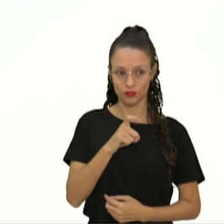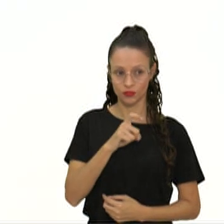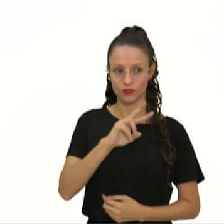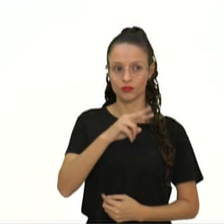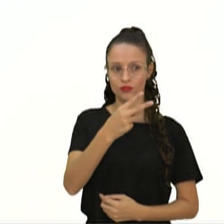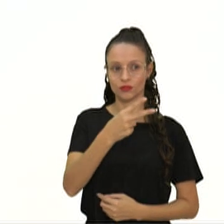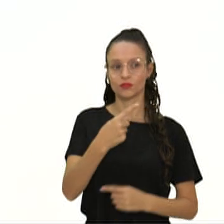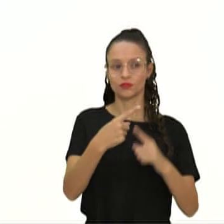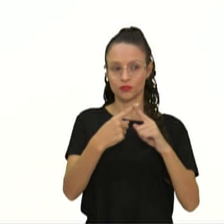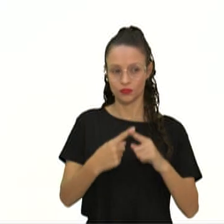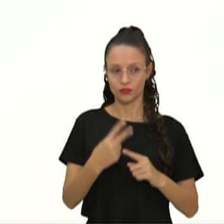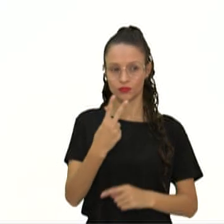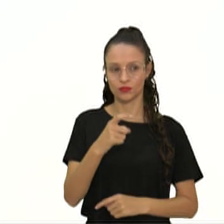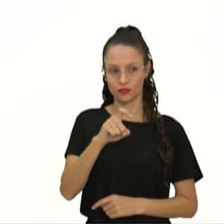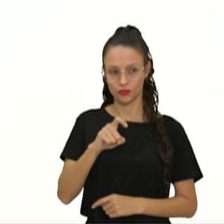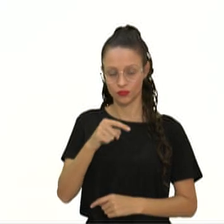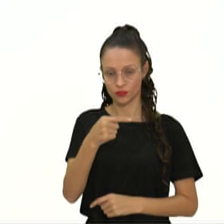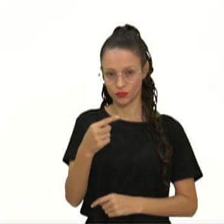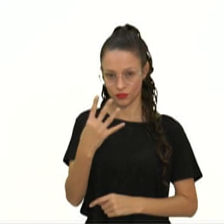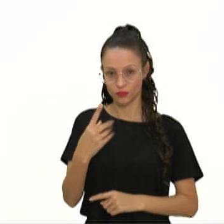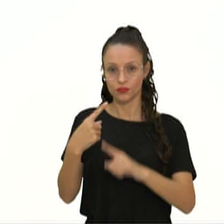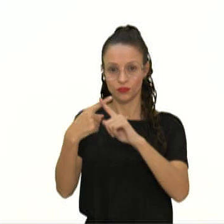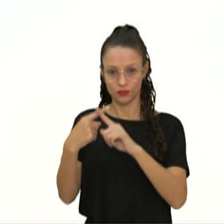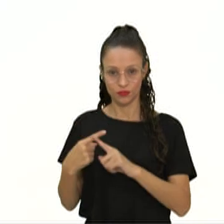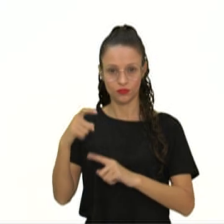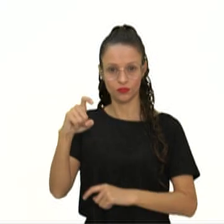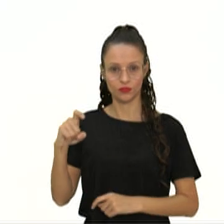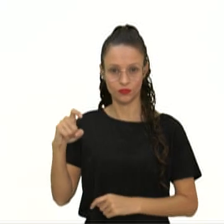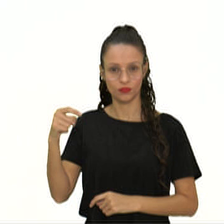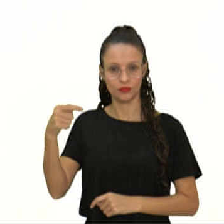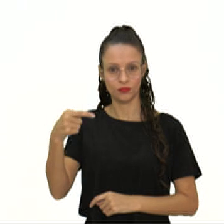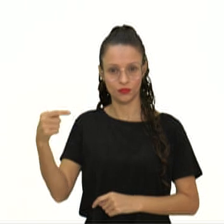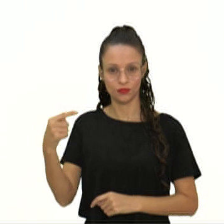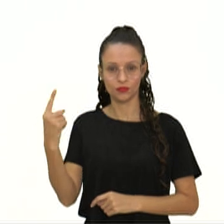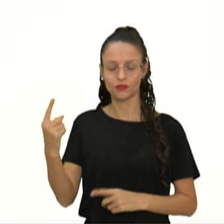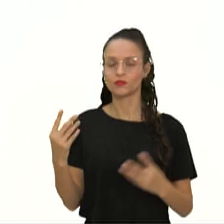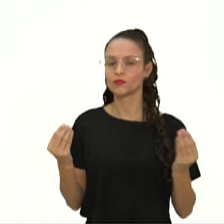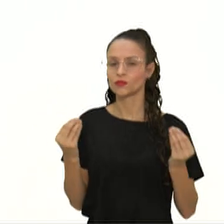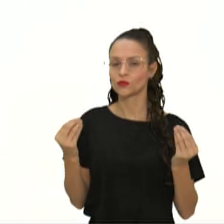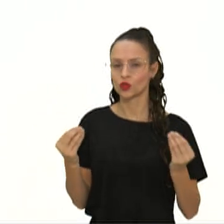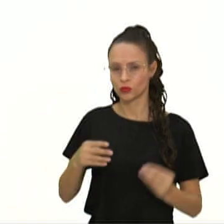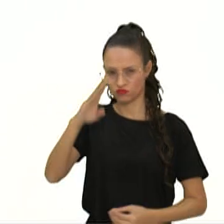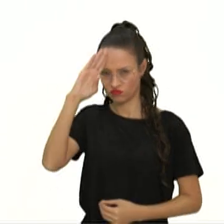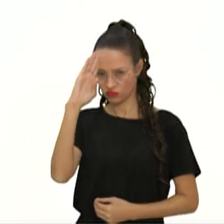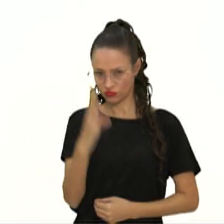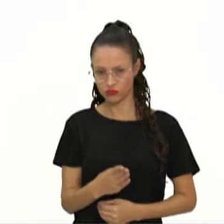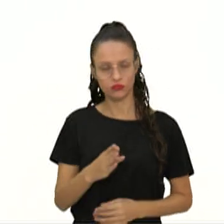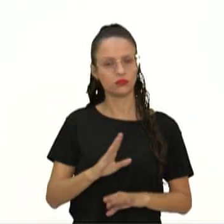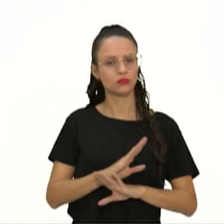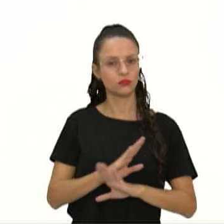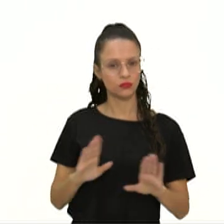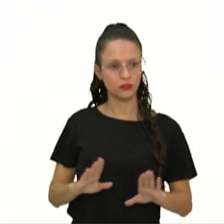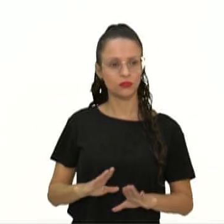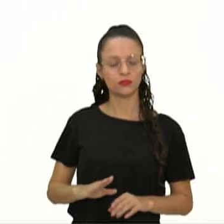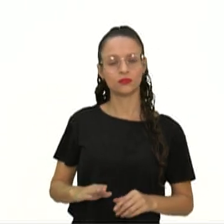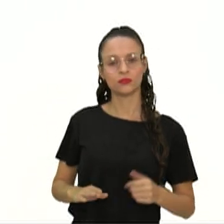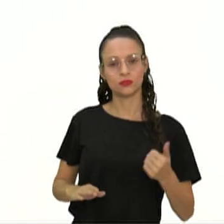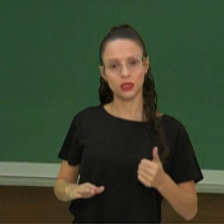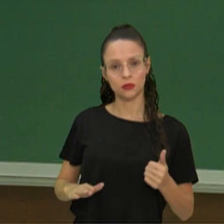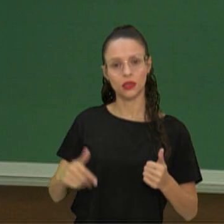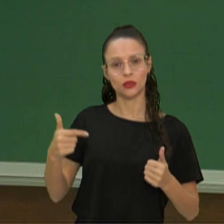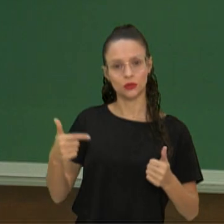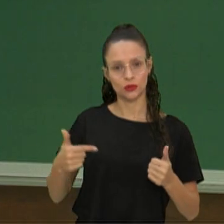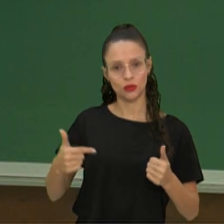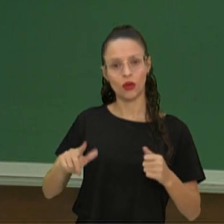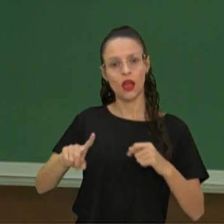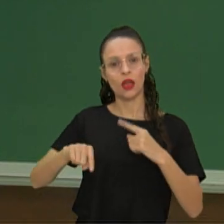2x menos 4 vezes x menos 1. Como é que eu vou resolver isso? Não dá para fazer tudo de uma vez. Eu vou resolver os dois primeiros e